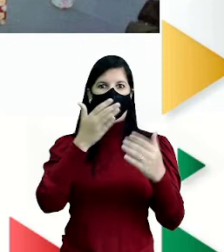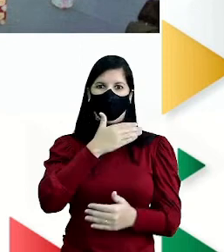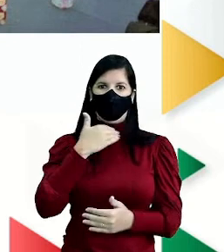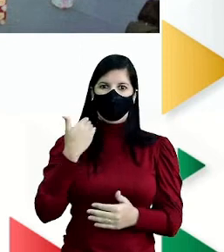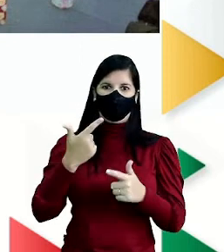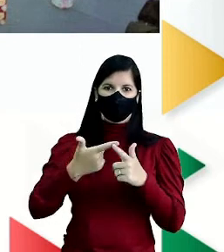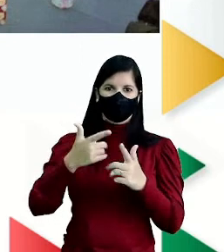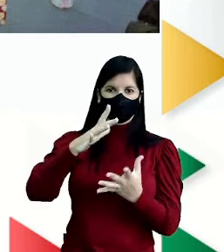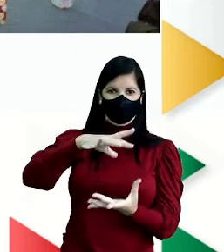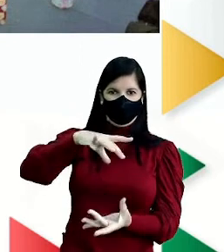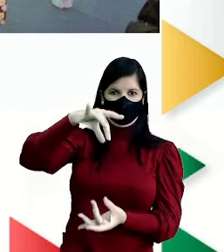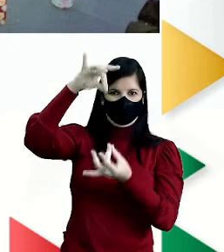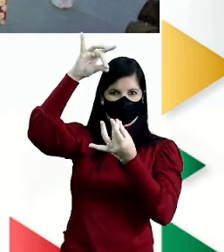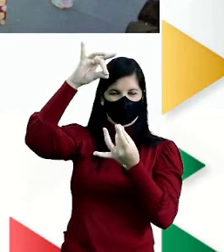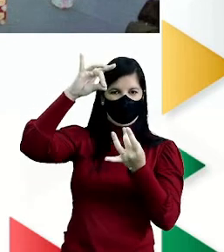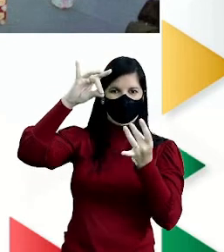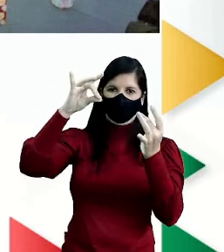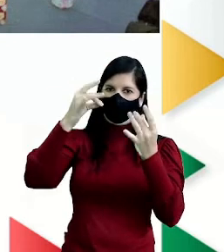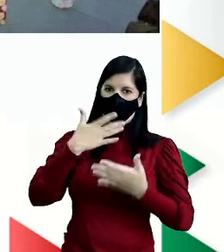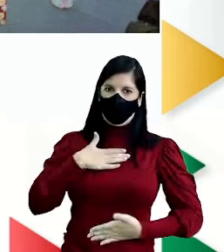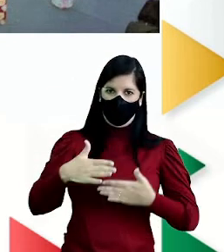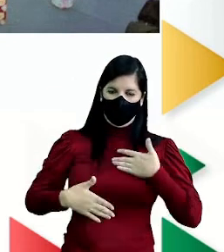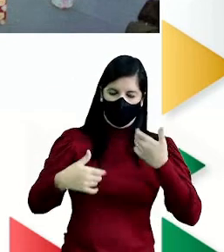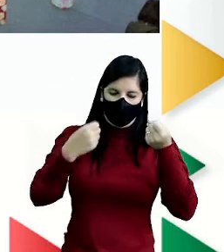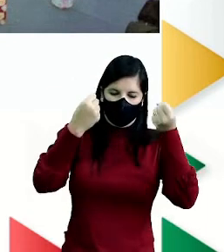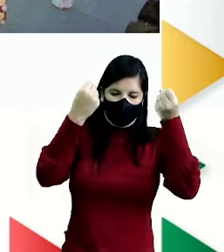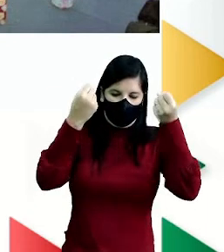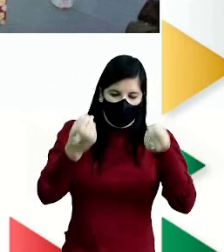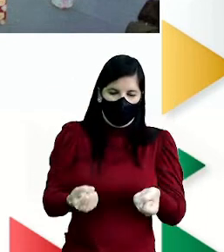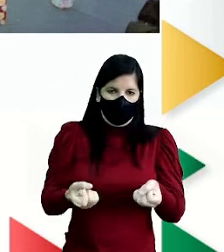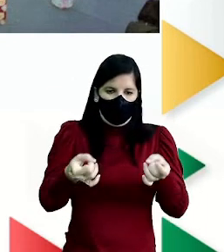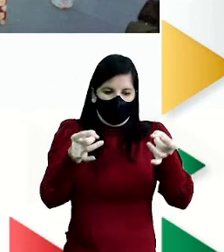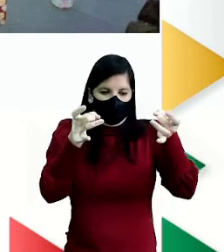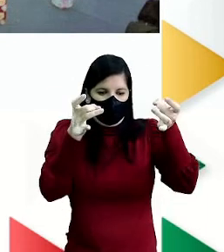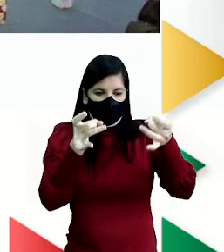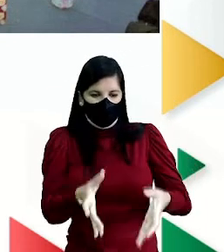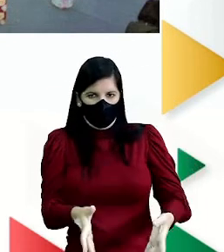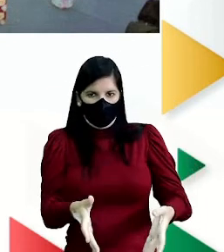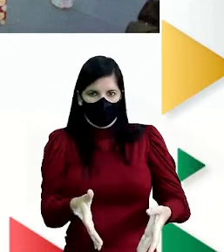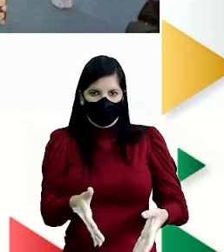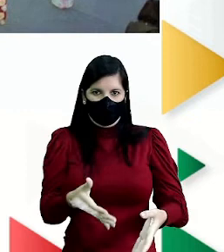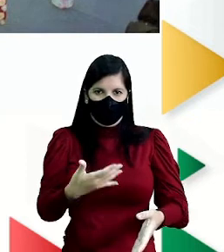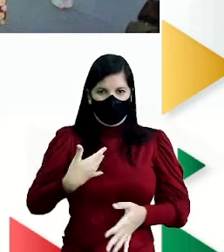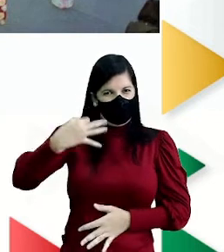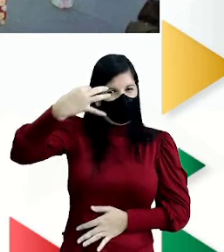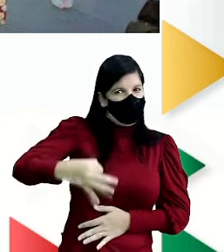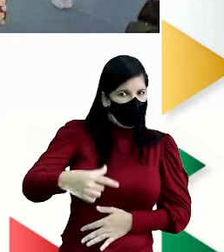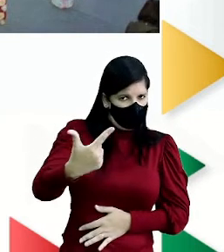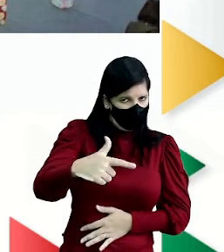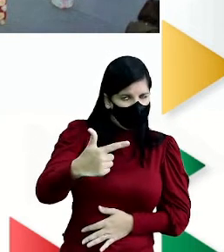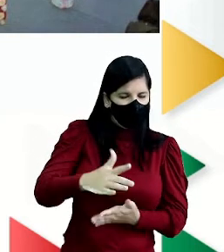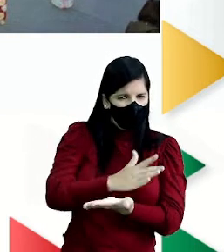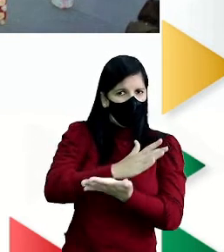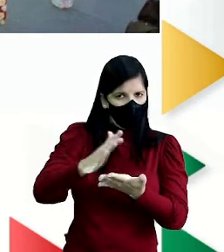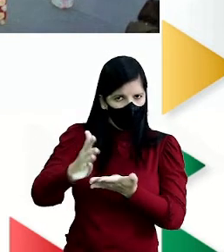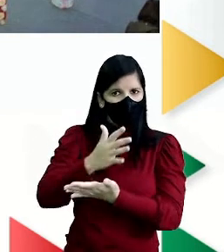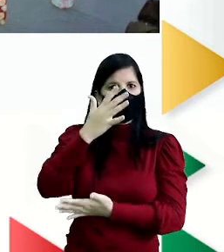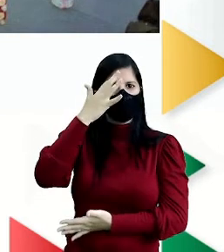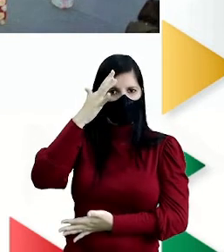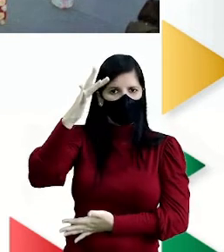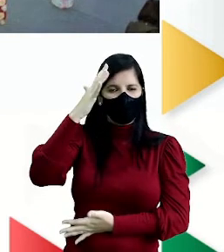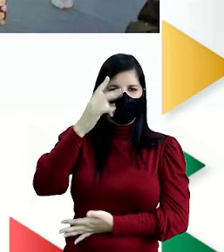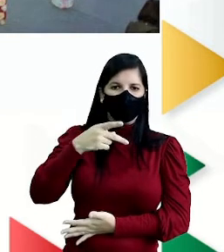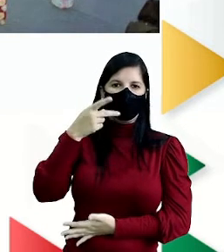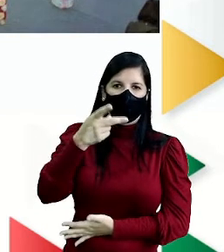se libertou do peso do corpo, né? Eu não tenho certeza, mas já tem teóricos que afirmaram assim, eles choram quando a